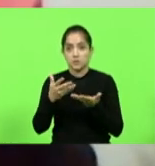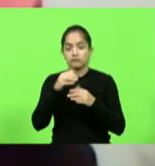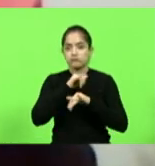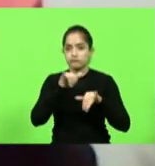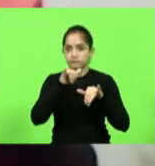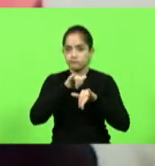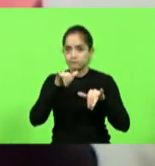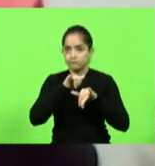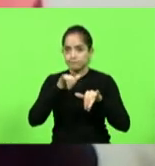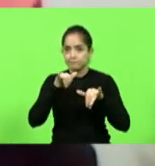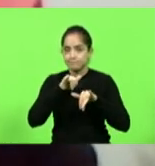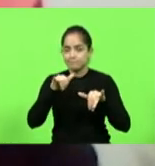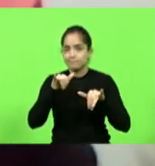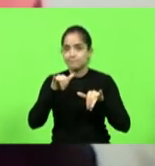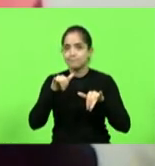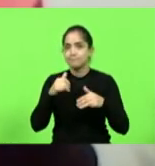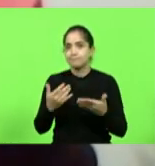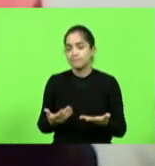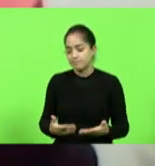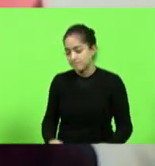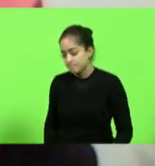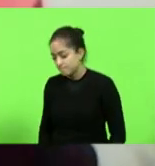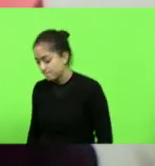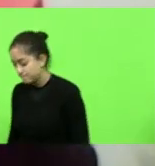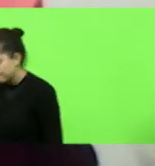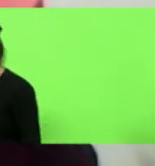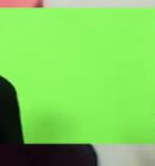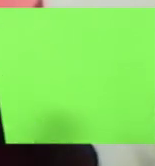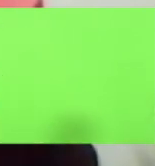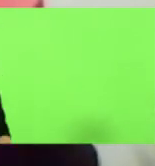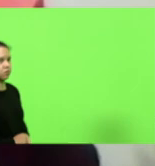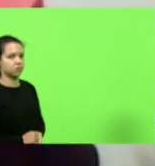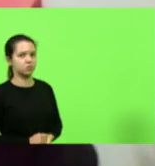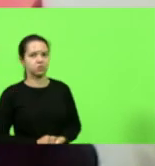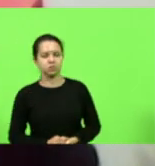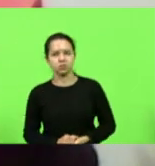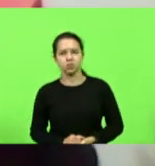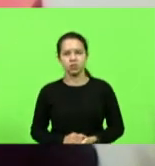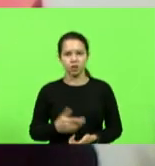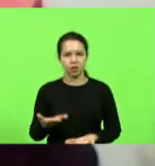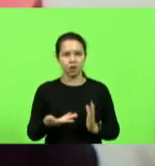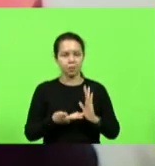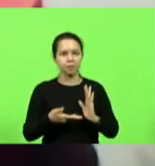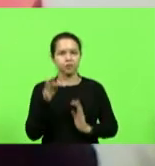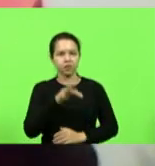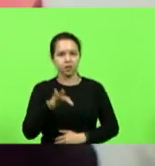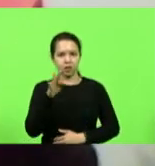nada agradável, né? A Câmara Federal acabou de aprovar o PL